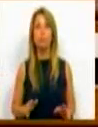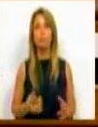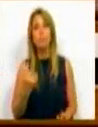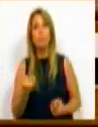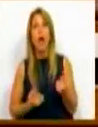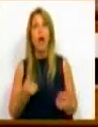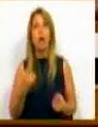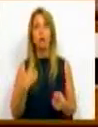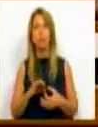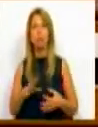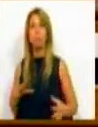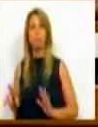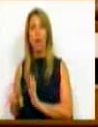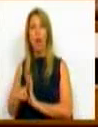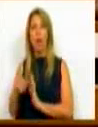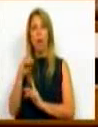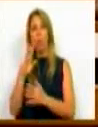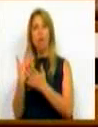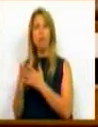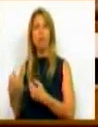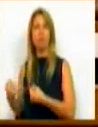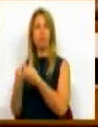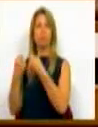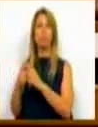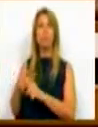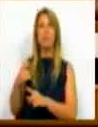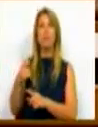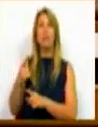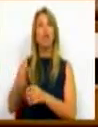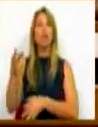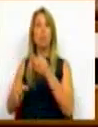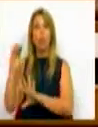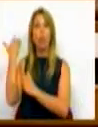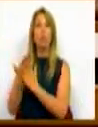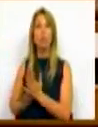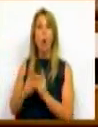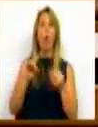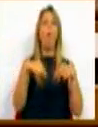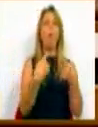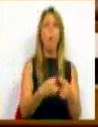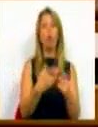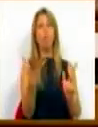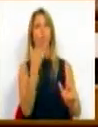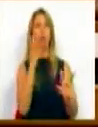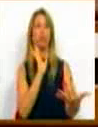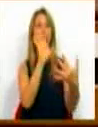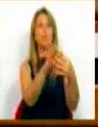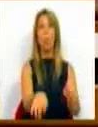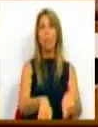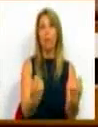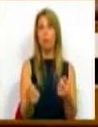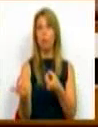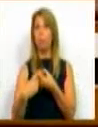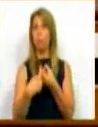à margem da lei, desafiando o Tribunal Constitucional. Outras furtando-se a uma cultura de ideal com os partidos, com os